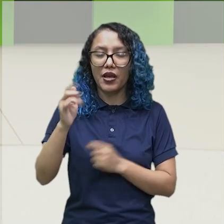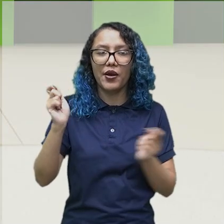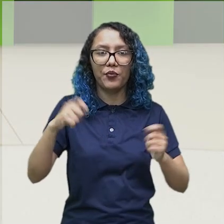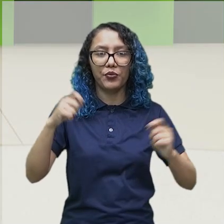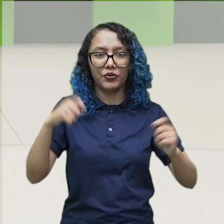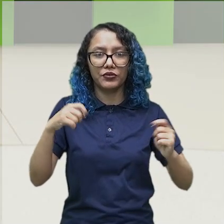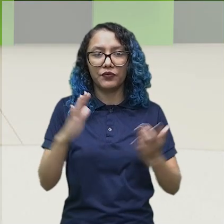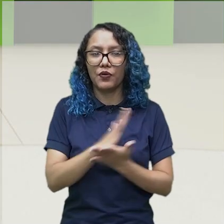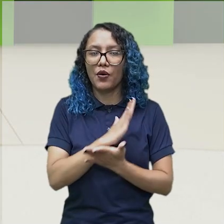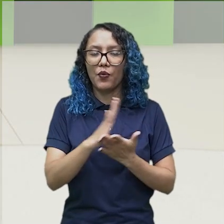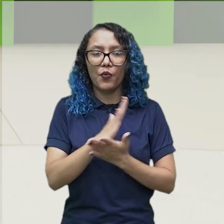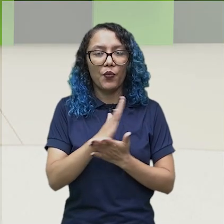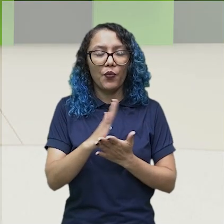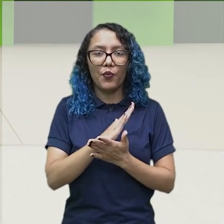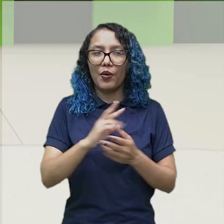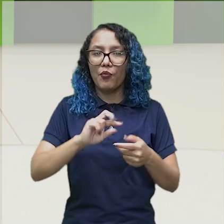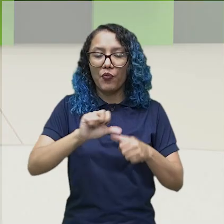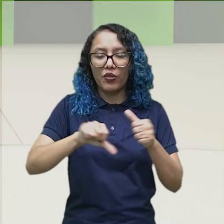desenvolver, né,